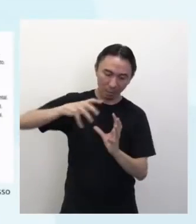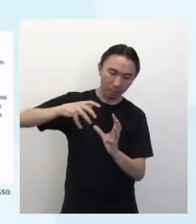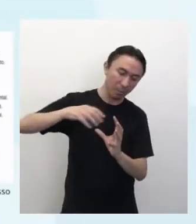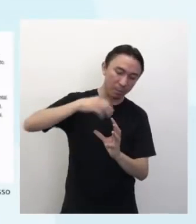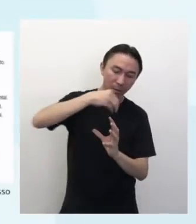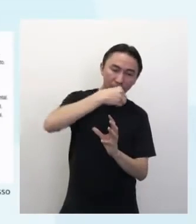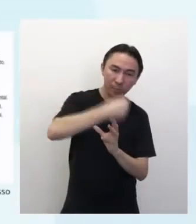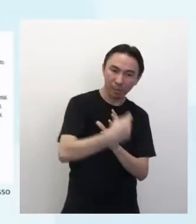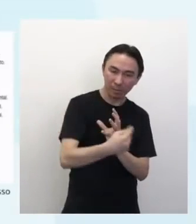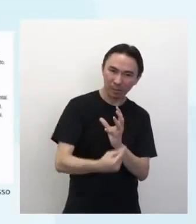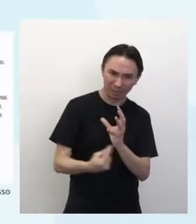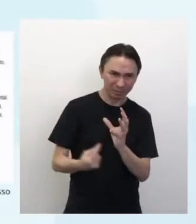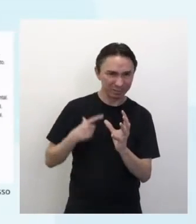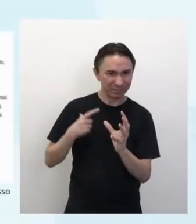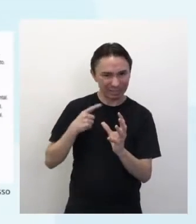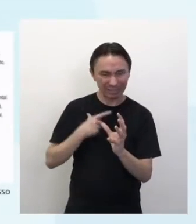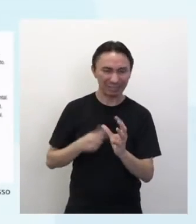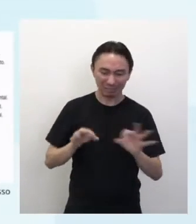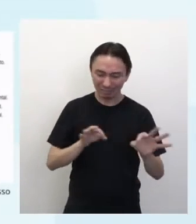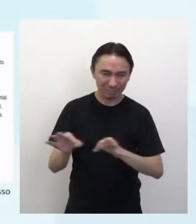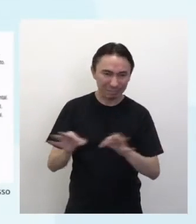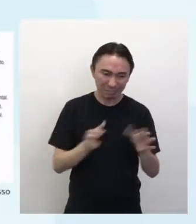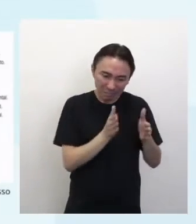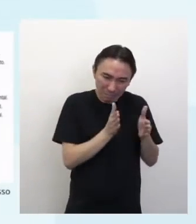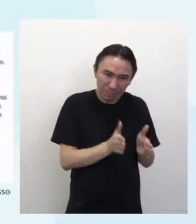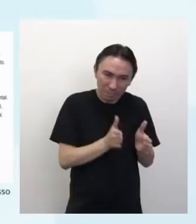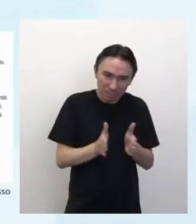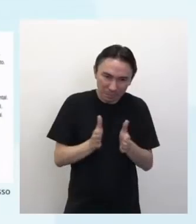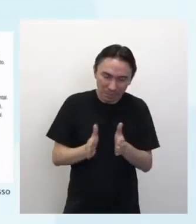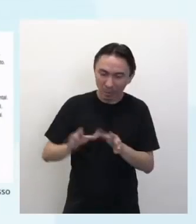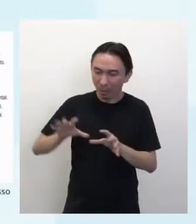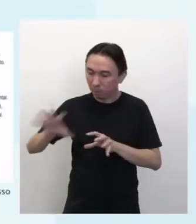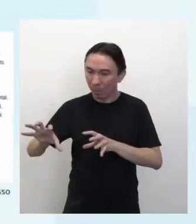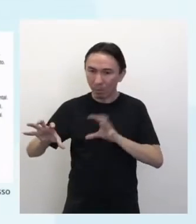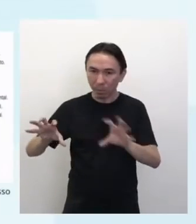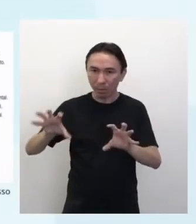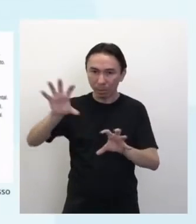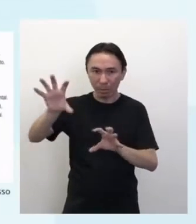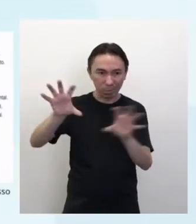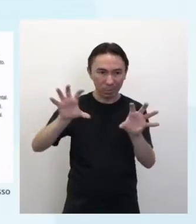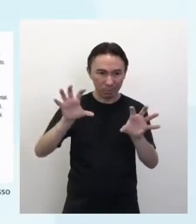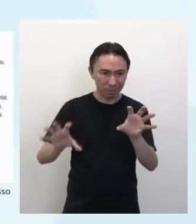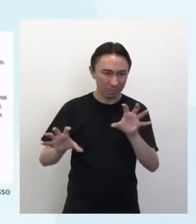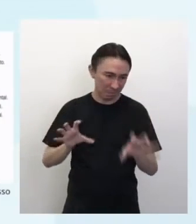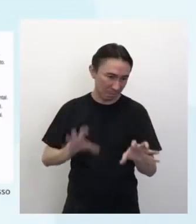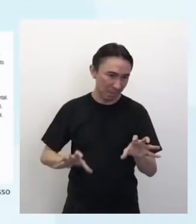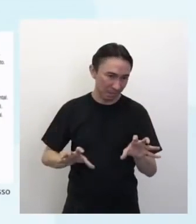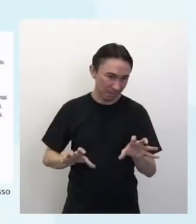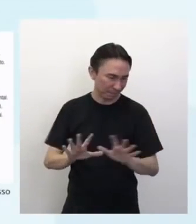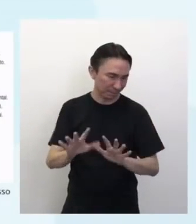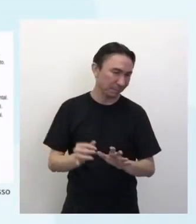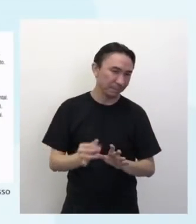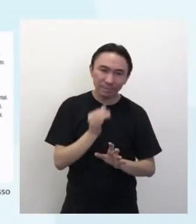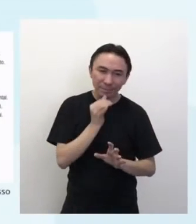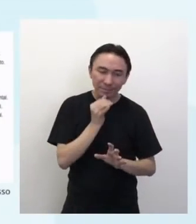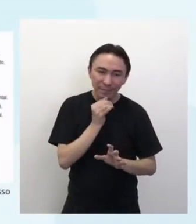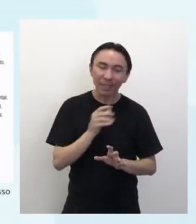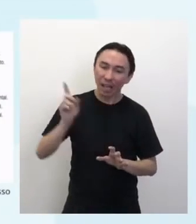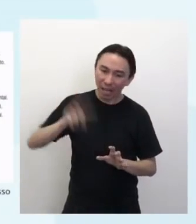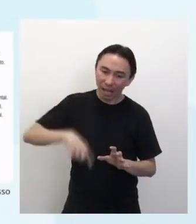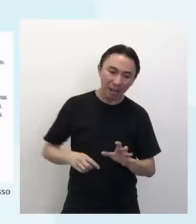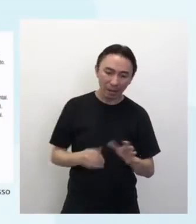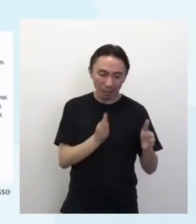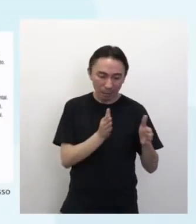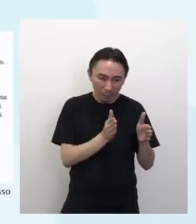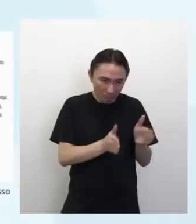todo o planeta, né, são várias organizações regionais, né, que nós podemos dizer que são organizações tanto